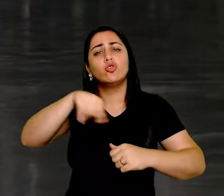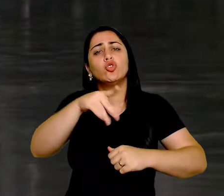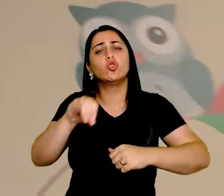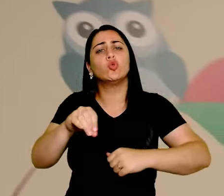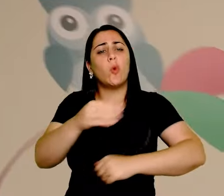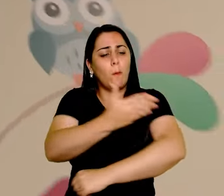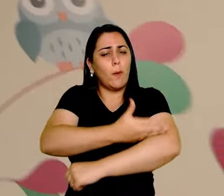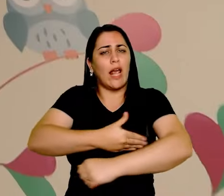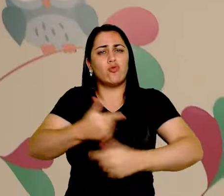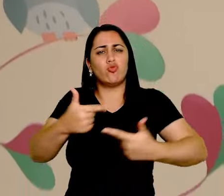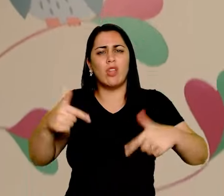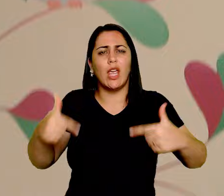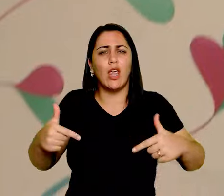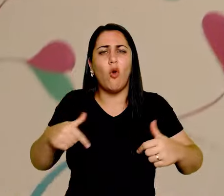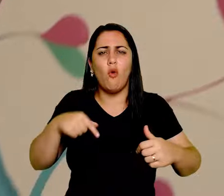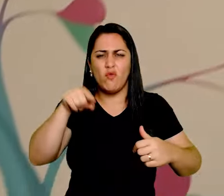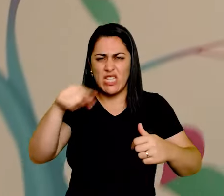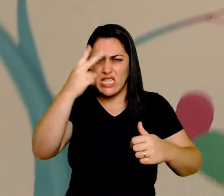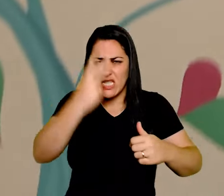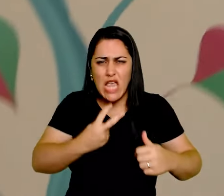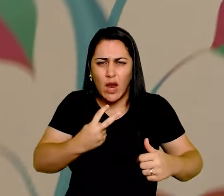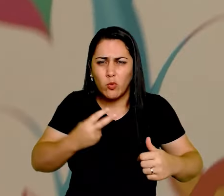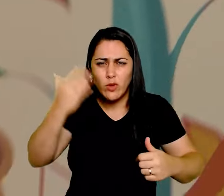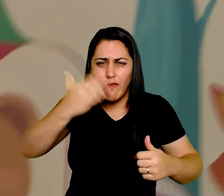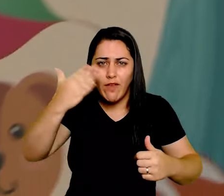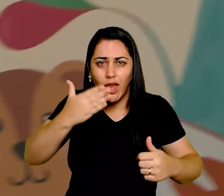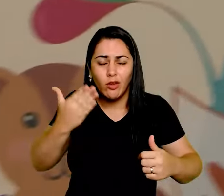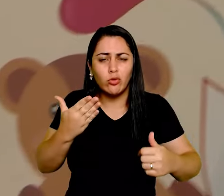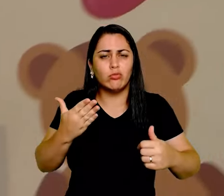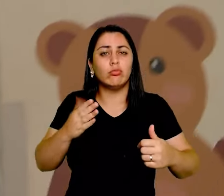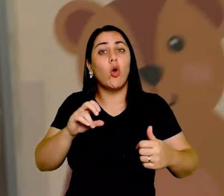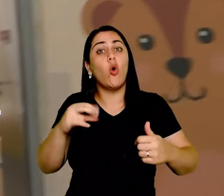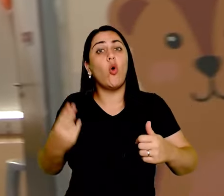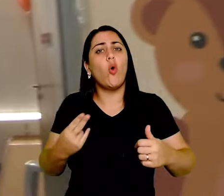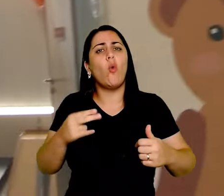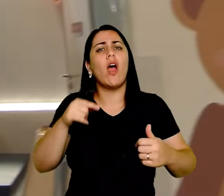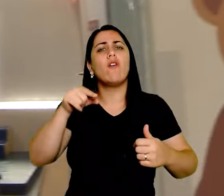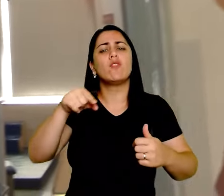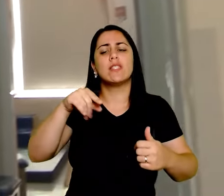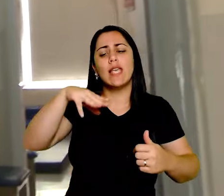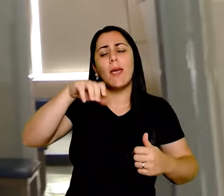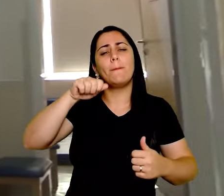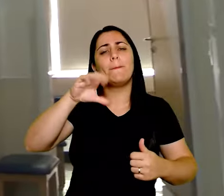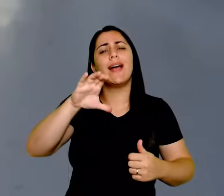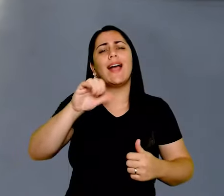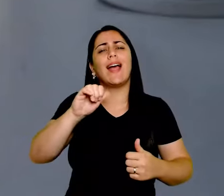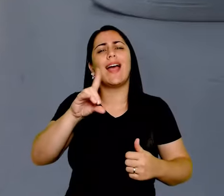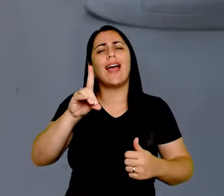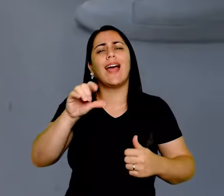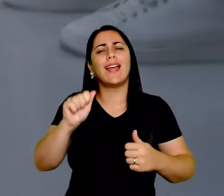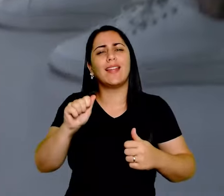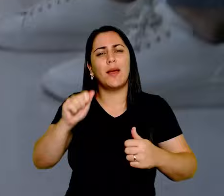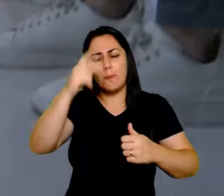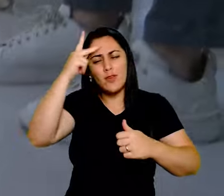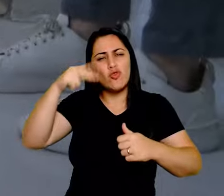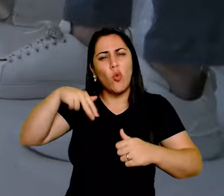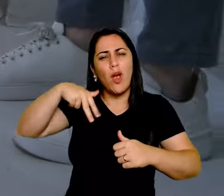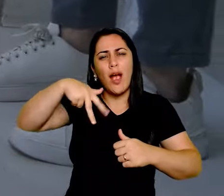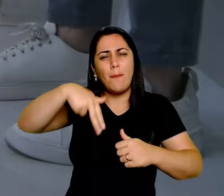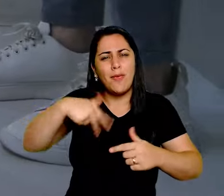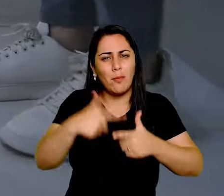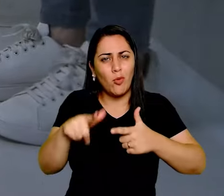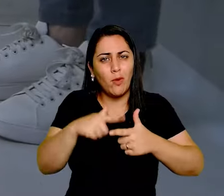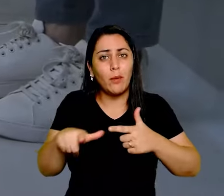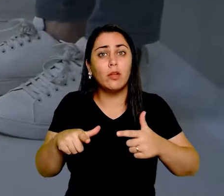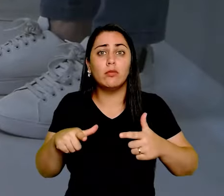João sem braço, ou você tá cego, não tá enxergando, ou, por exemplo, você tá dando mancada. Por quê? Porque são termos